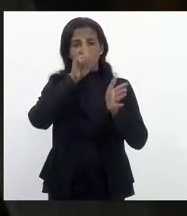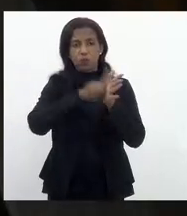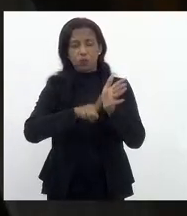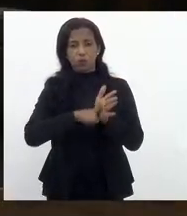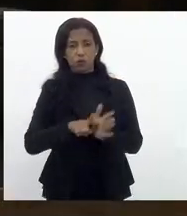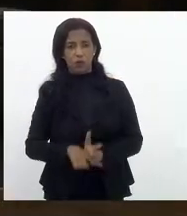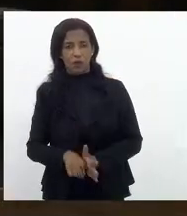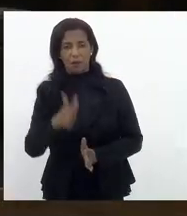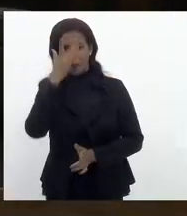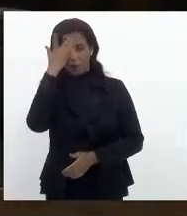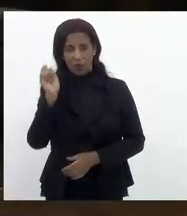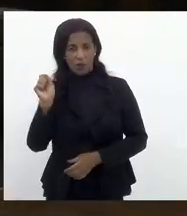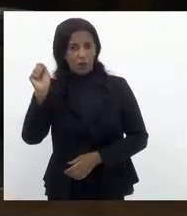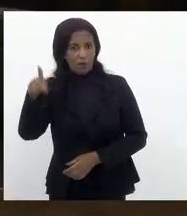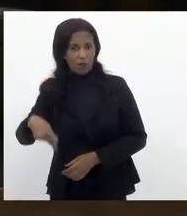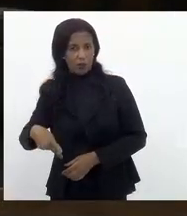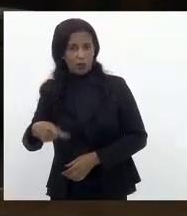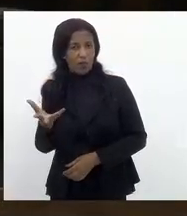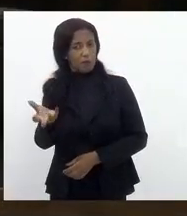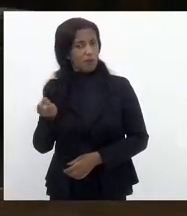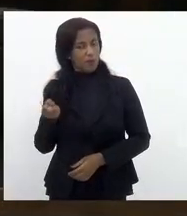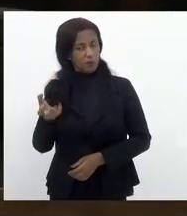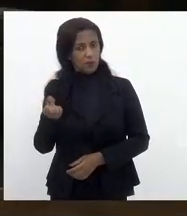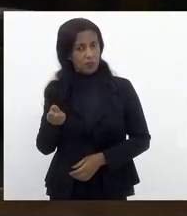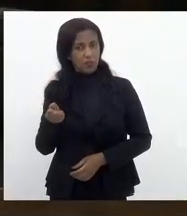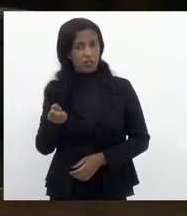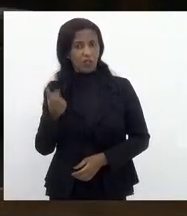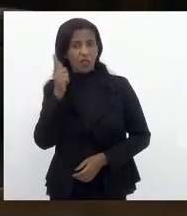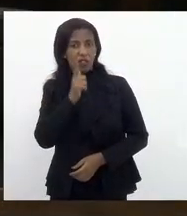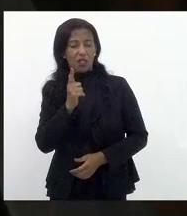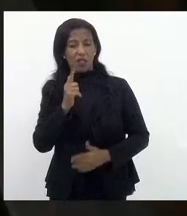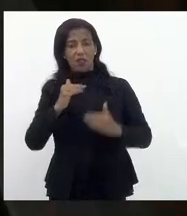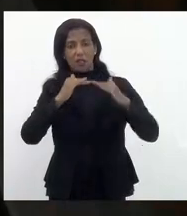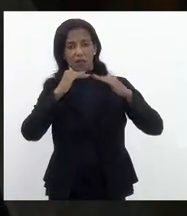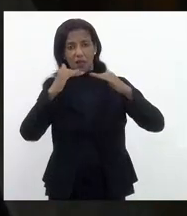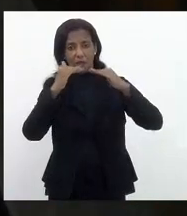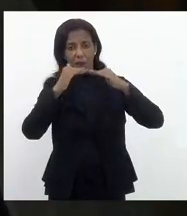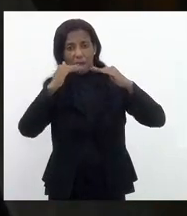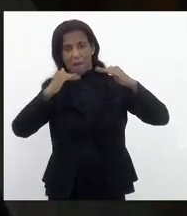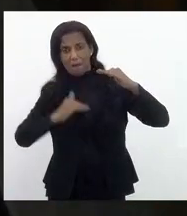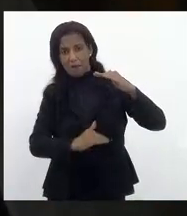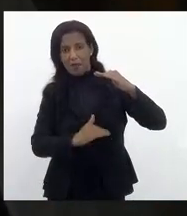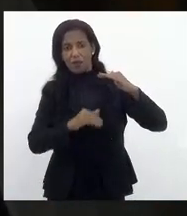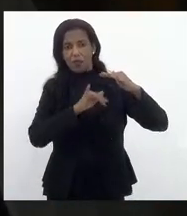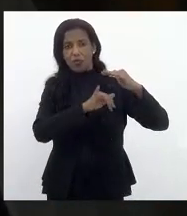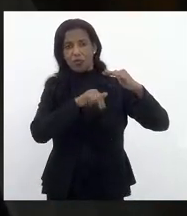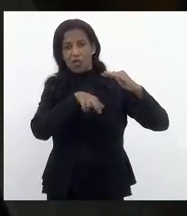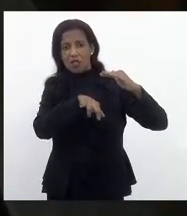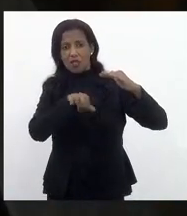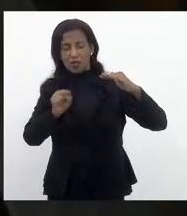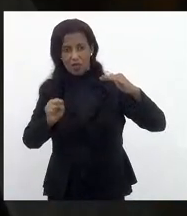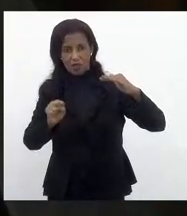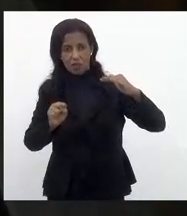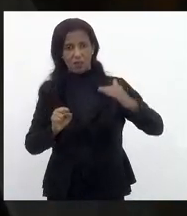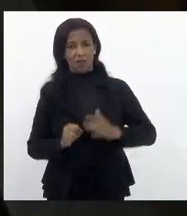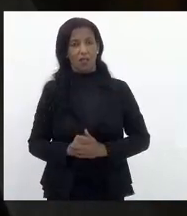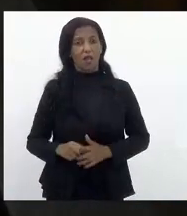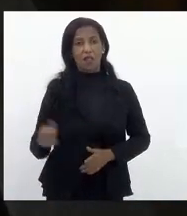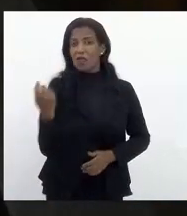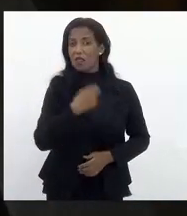para quem está aposentado e pensionista e ganha meu nos que o teto do INSS no sistema financeiro